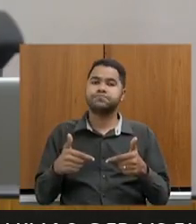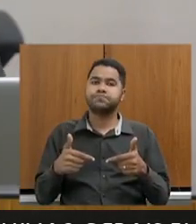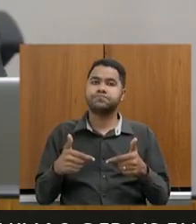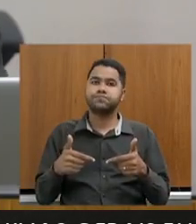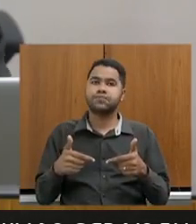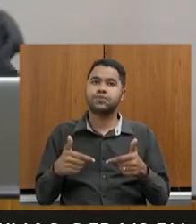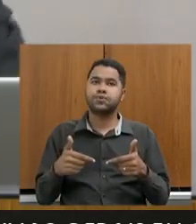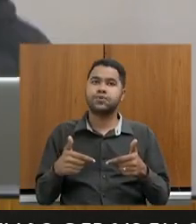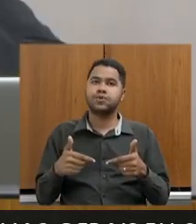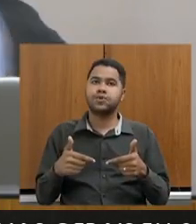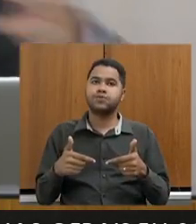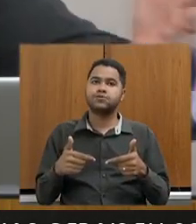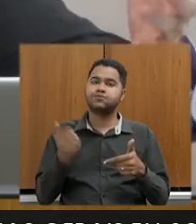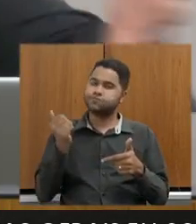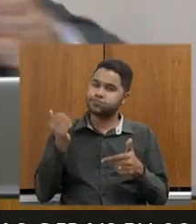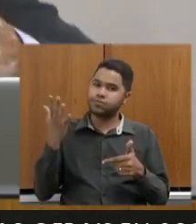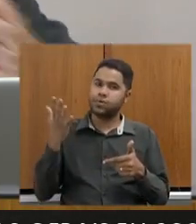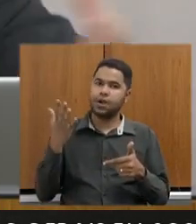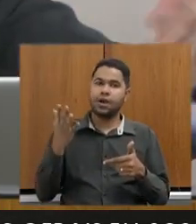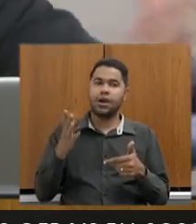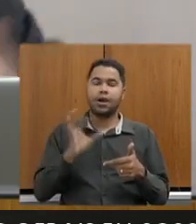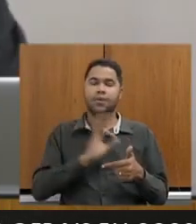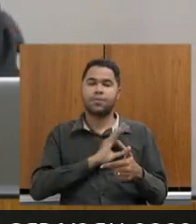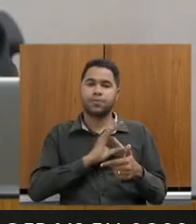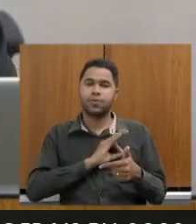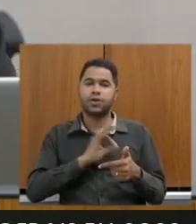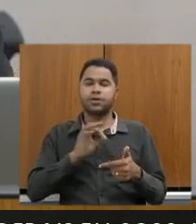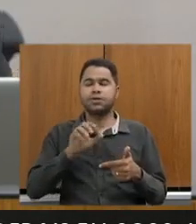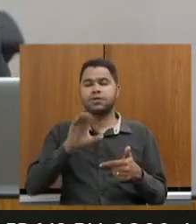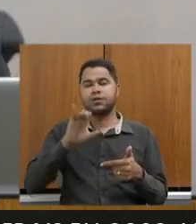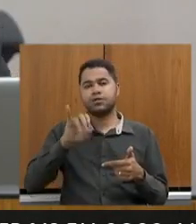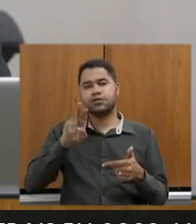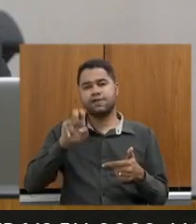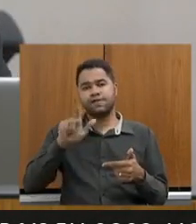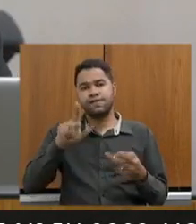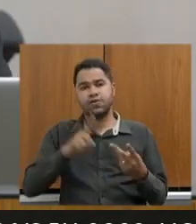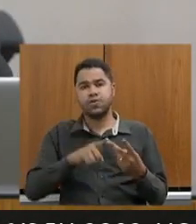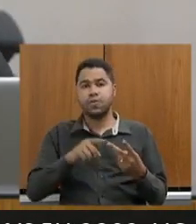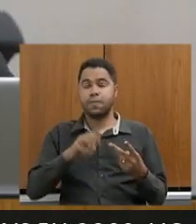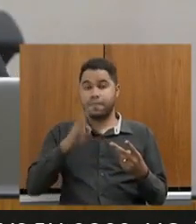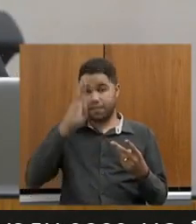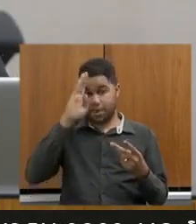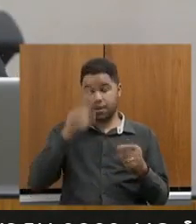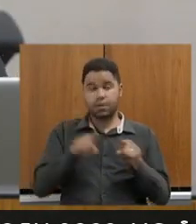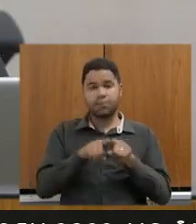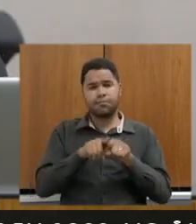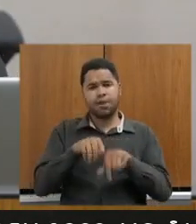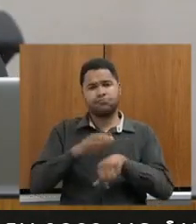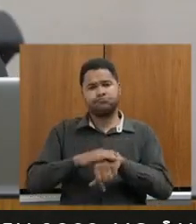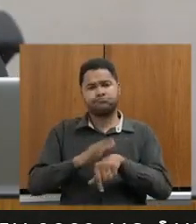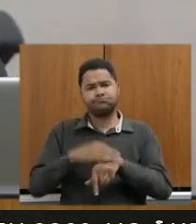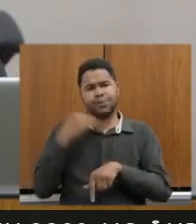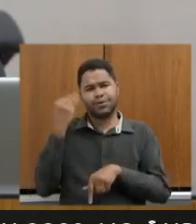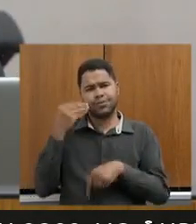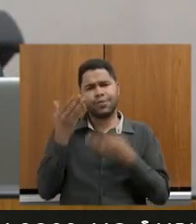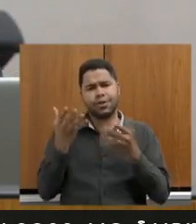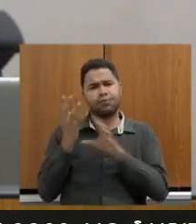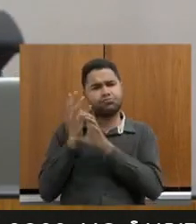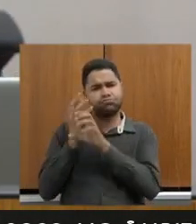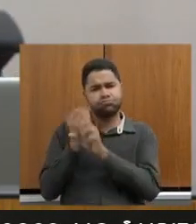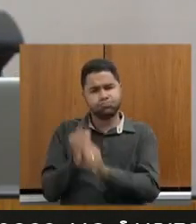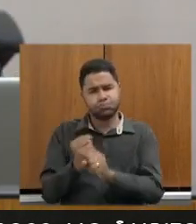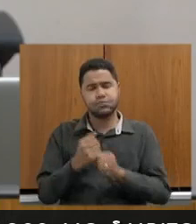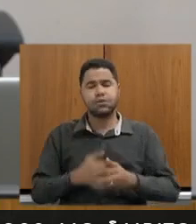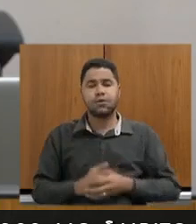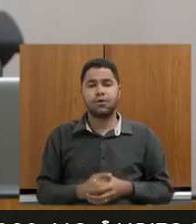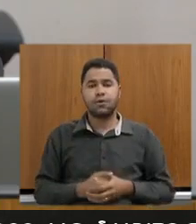um ator externo a polícia civil a polícia militar e isso é fundamental e até pela própria experiência que o secretário acumulou